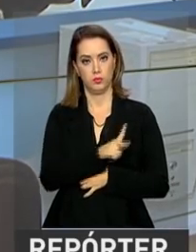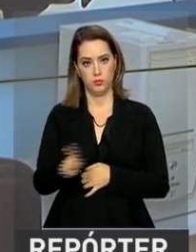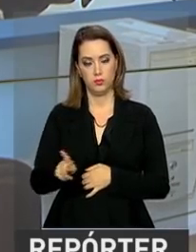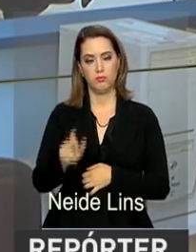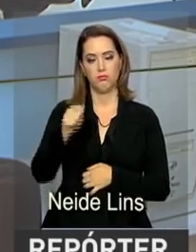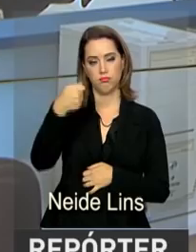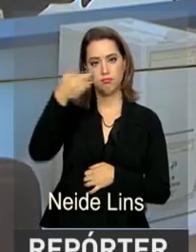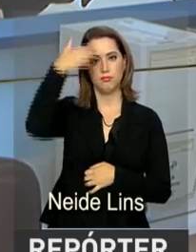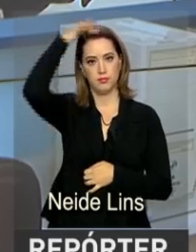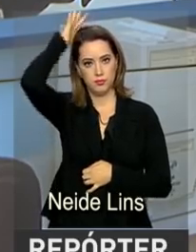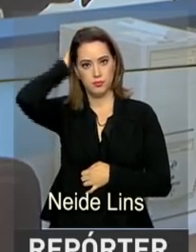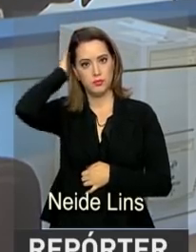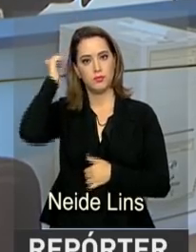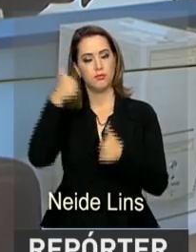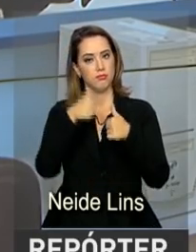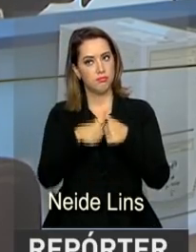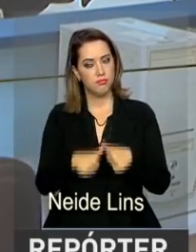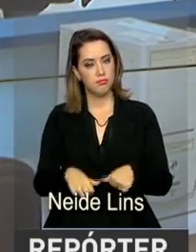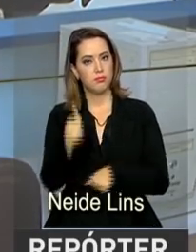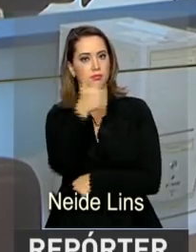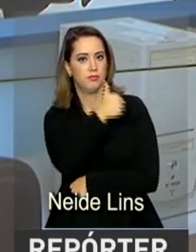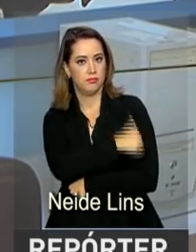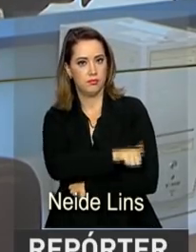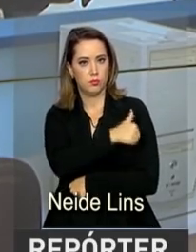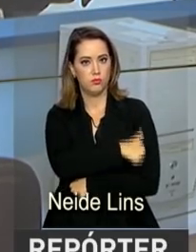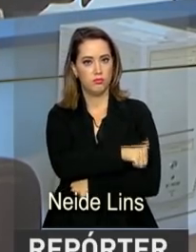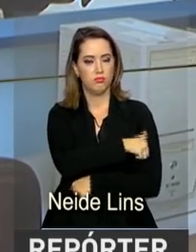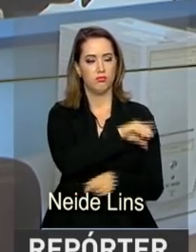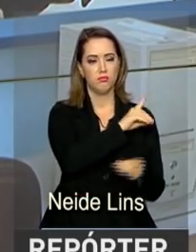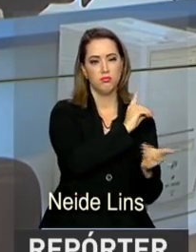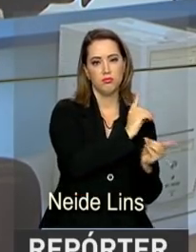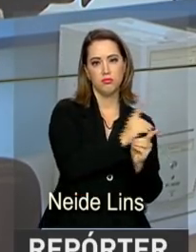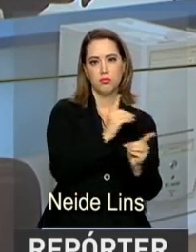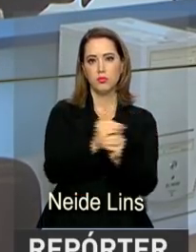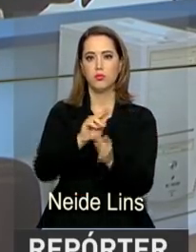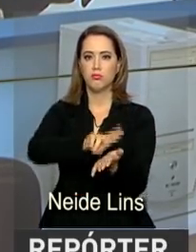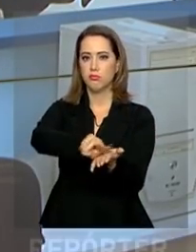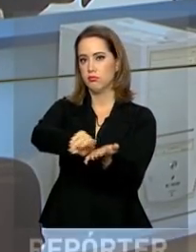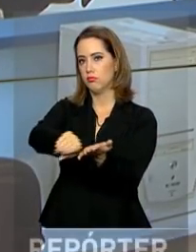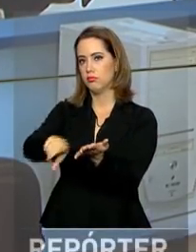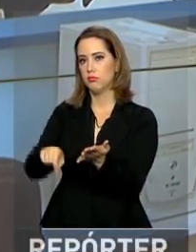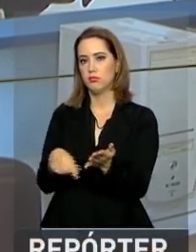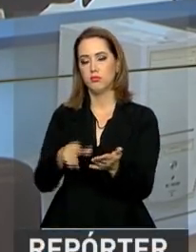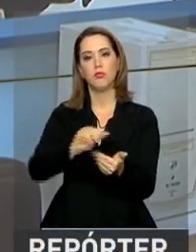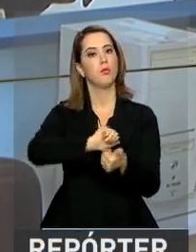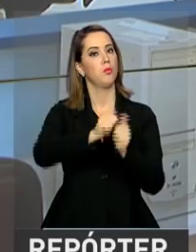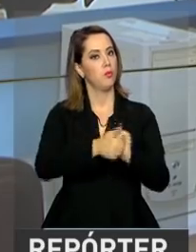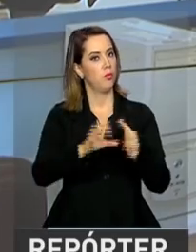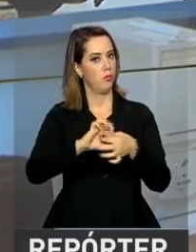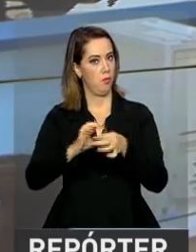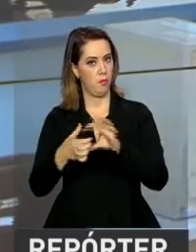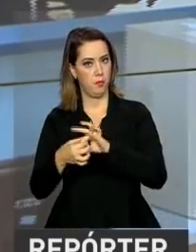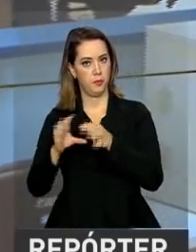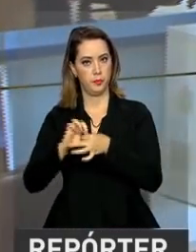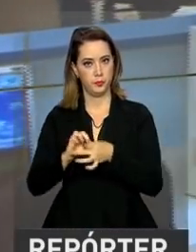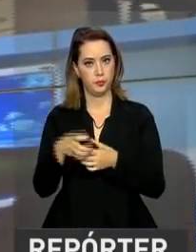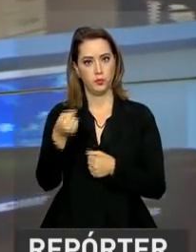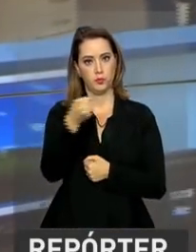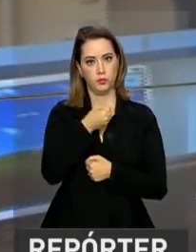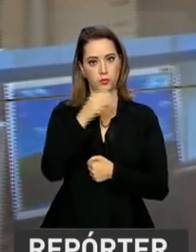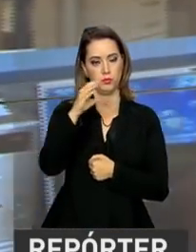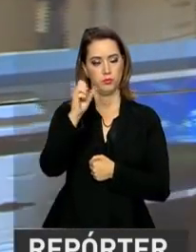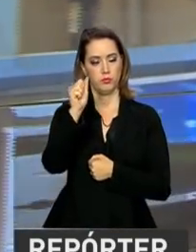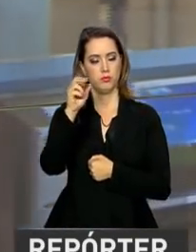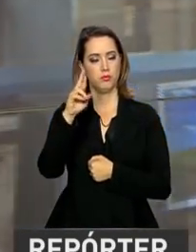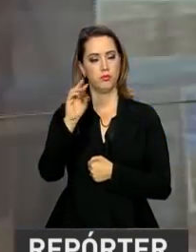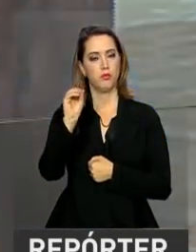exercício, Michel Temer, está no Rio de Janeiro, onde participa de uma série de encontros sobre os Jogos Olímpicos. A repórter Carolina Rocha